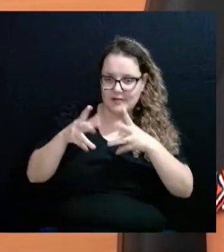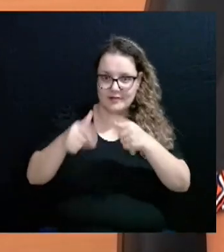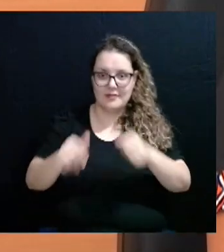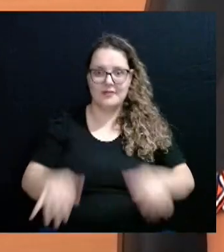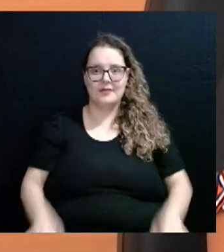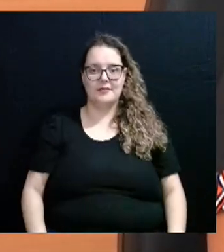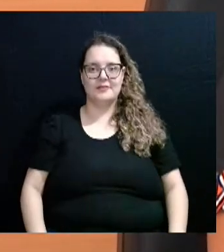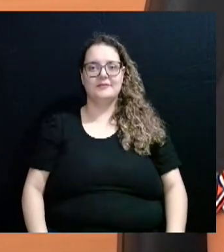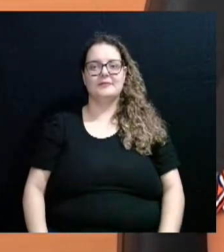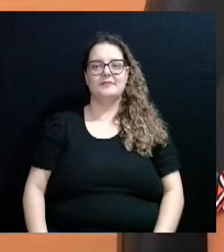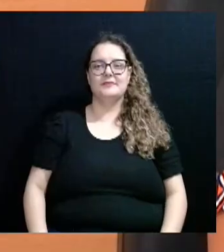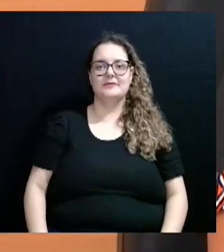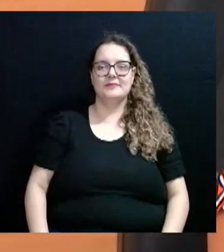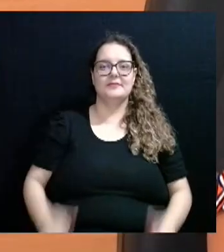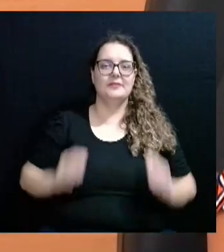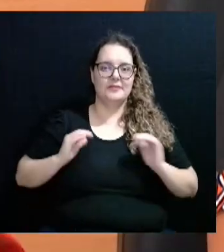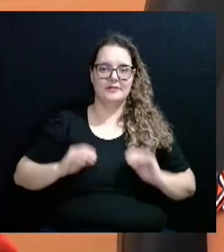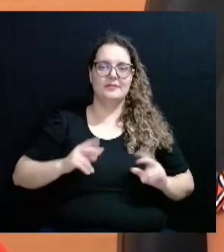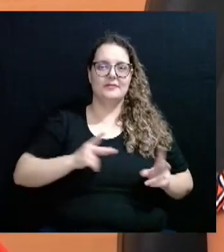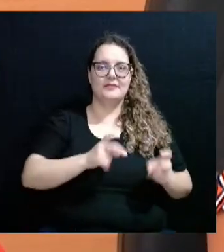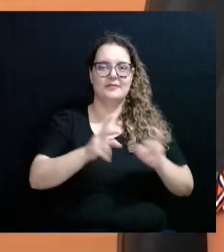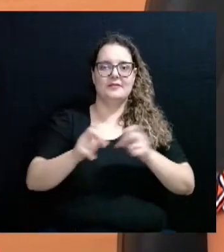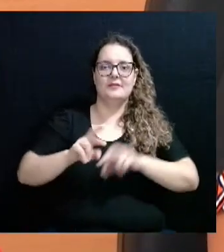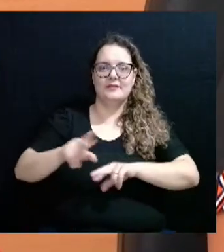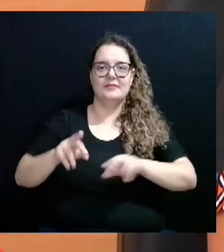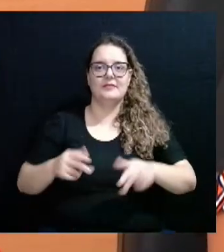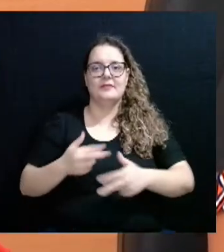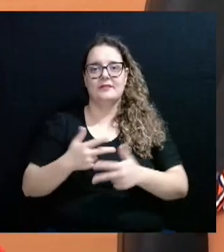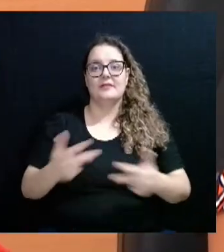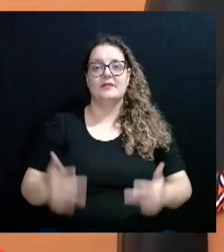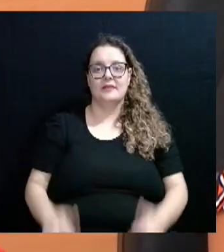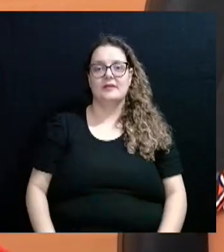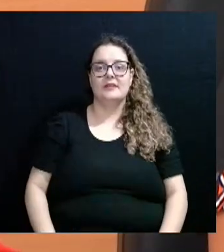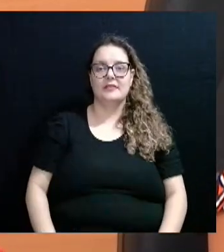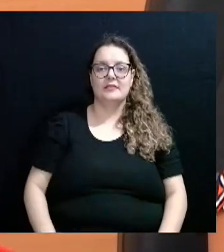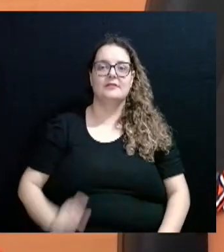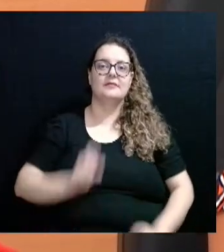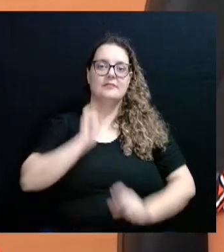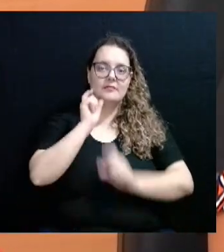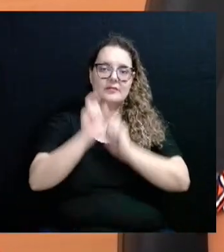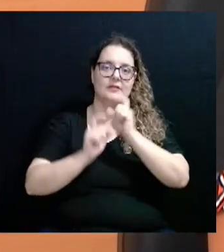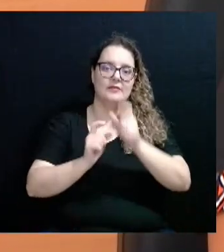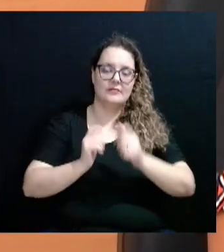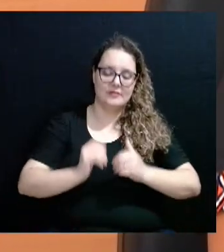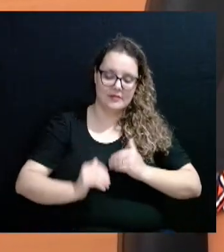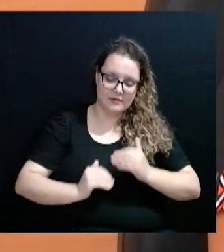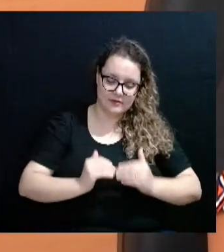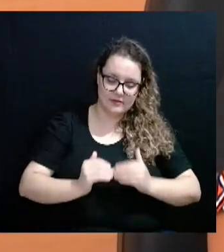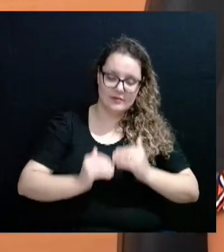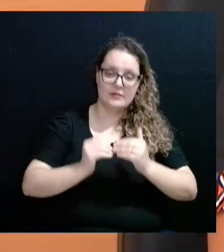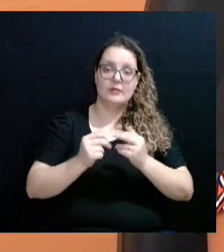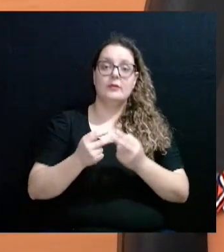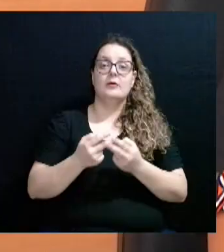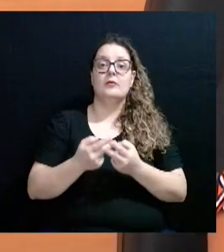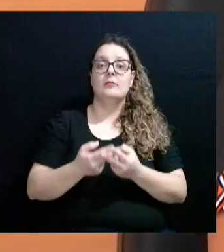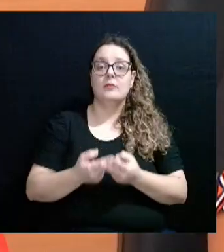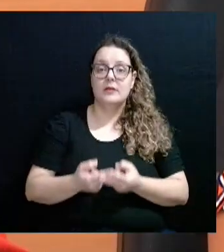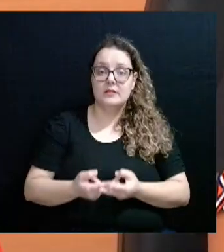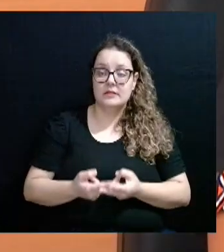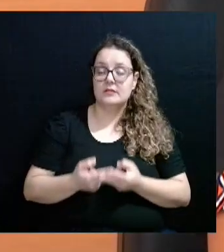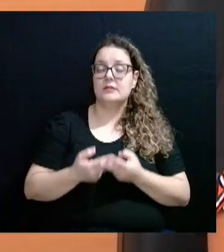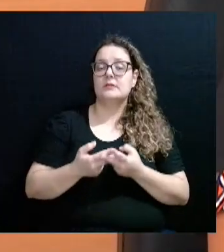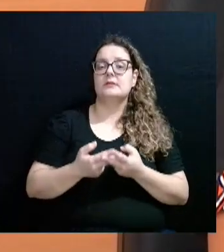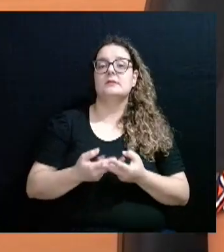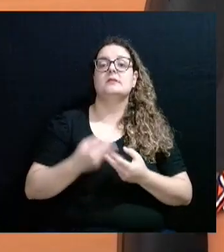E fui percebendo várias coisas. Então, as palavras foram gestadas com muita paciência. E como que foram gestadas